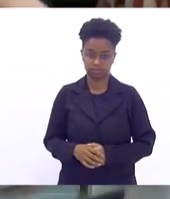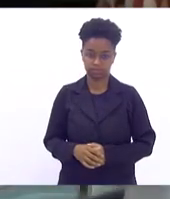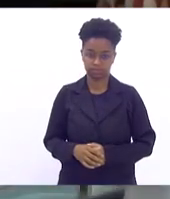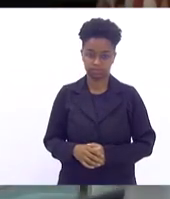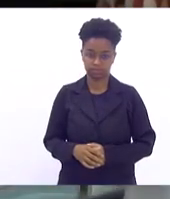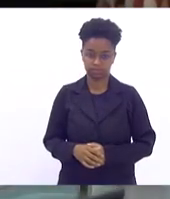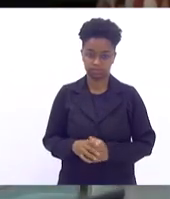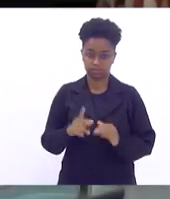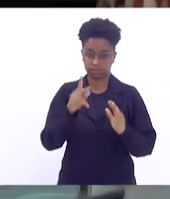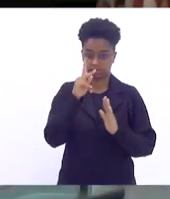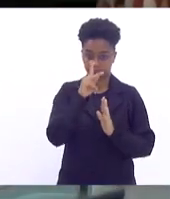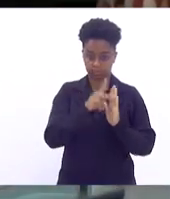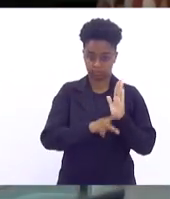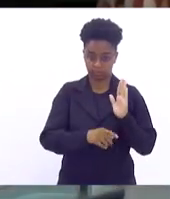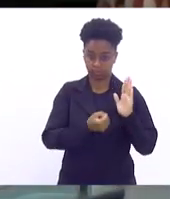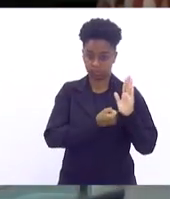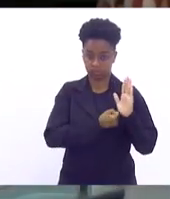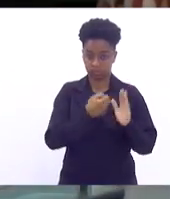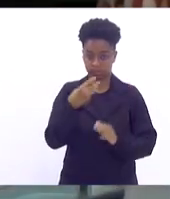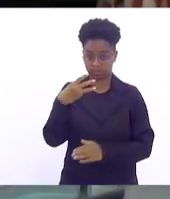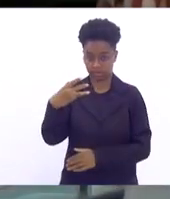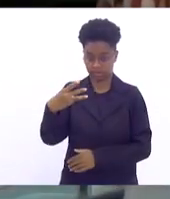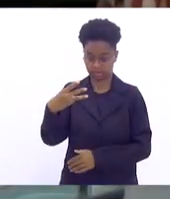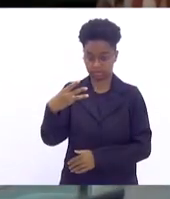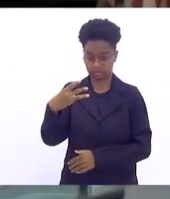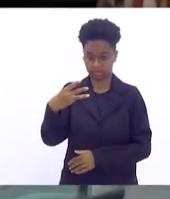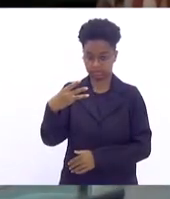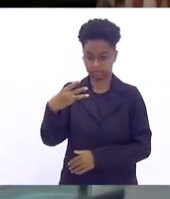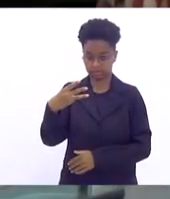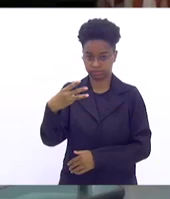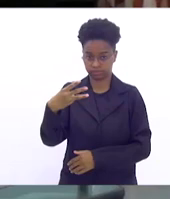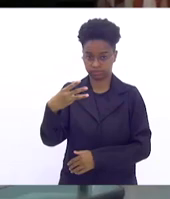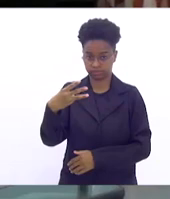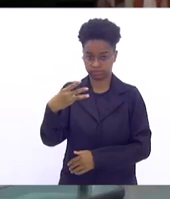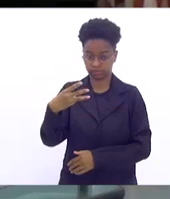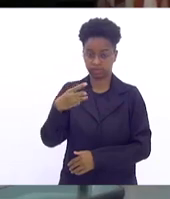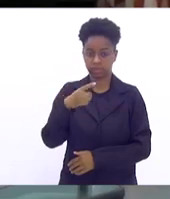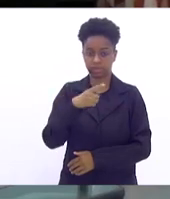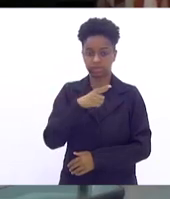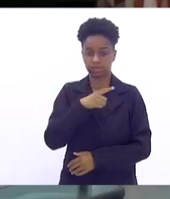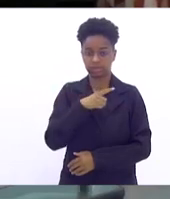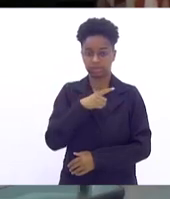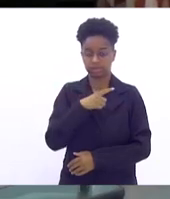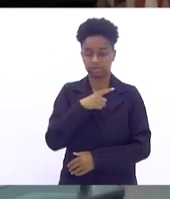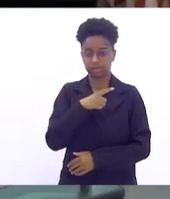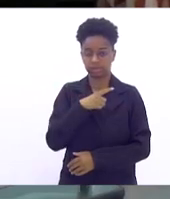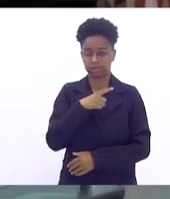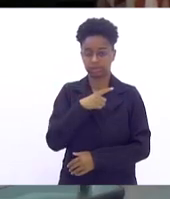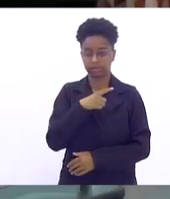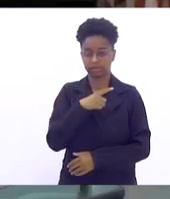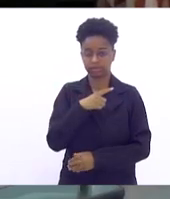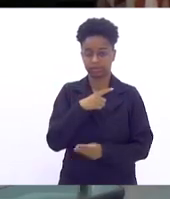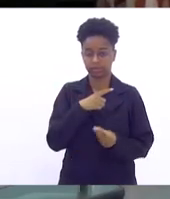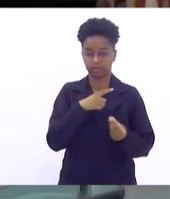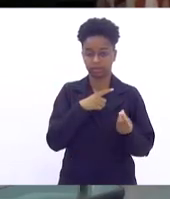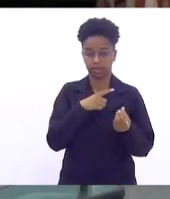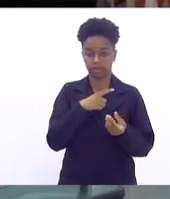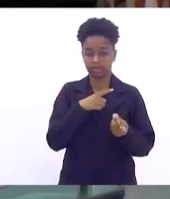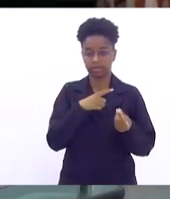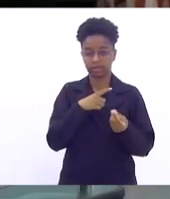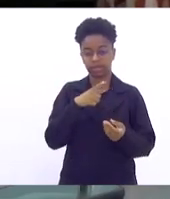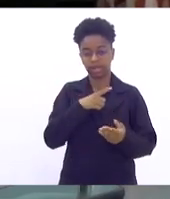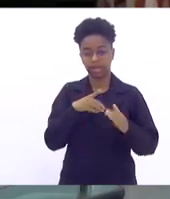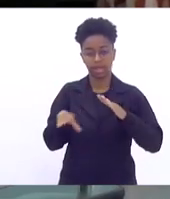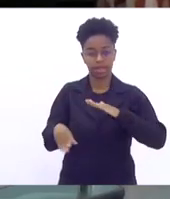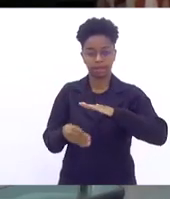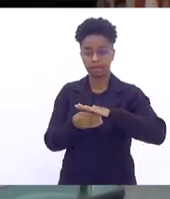o projeto número 3 que tem como como ementa